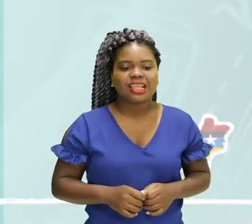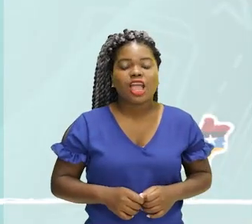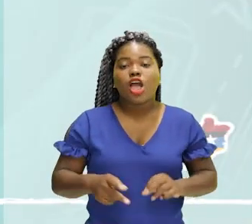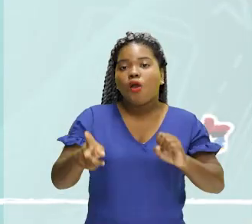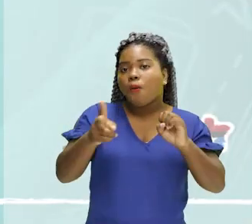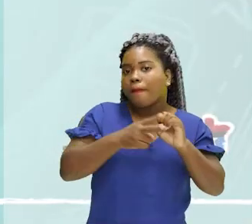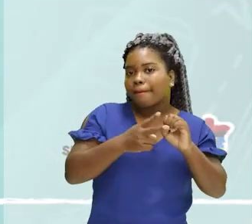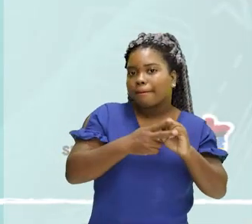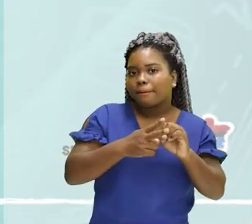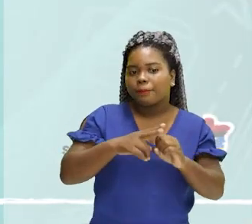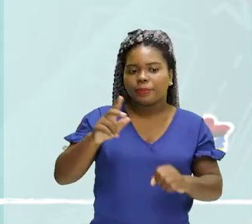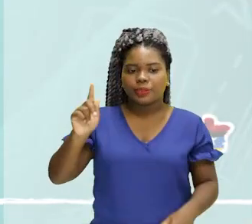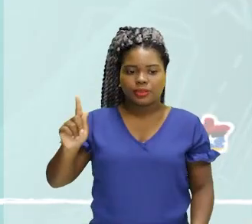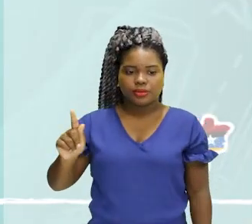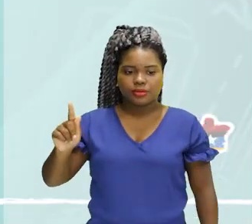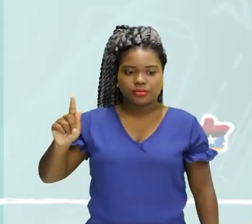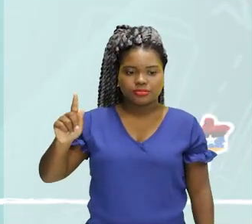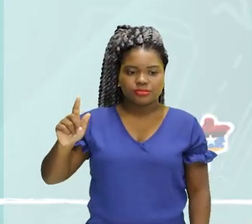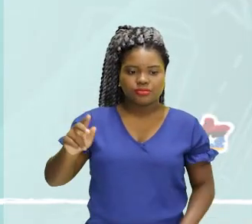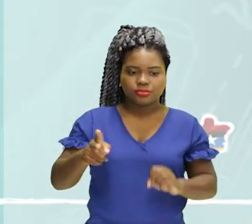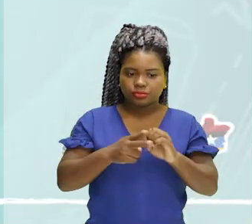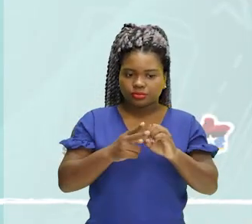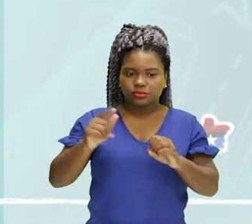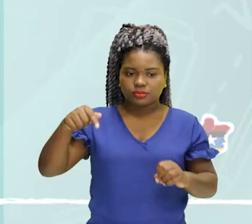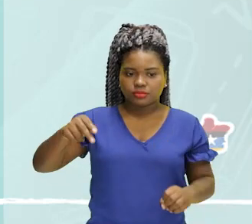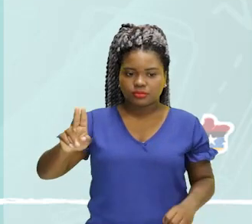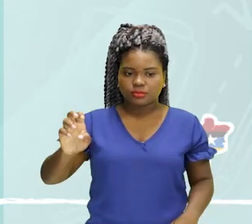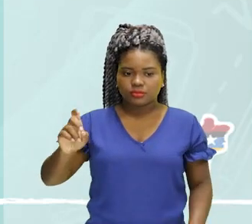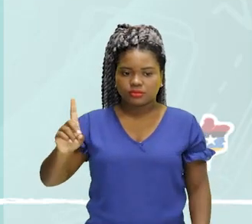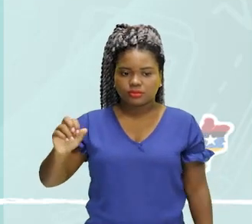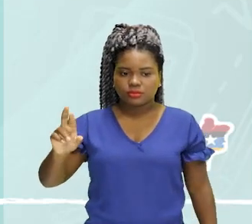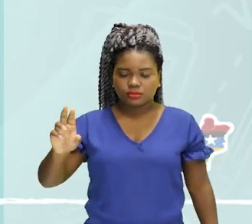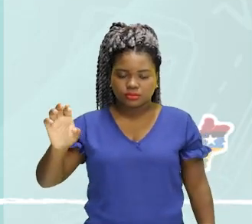Quedar-se. Quedar-se mais gerúndio.